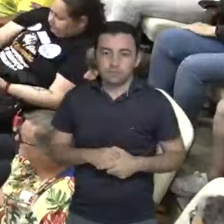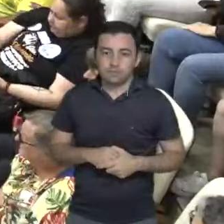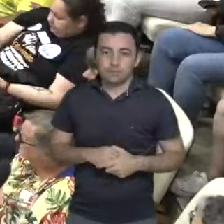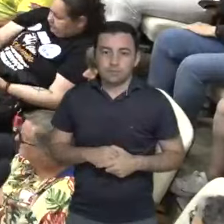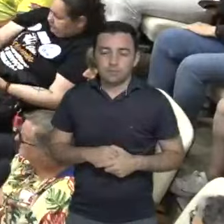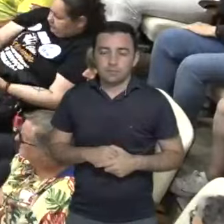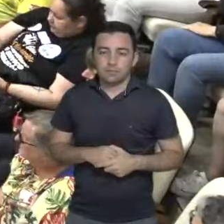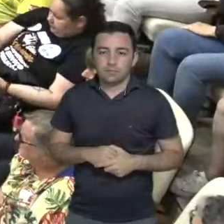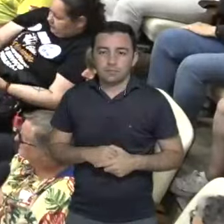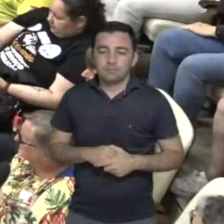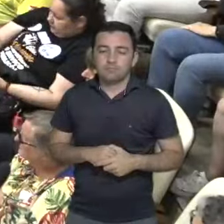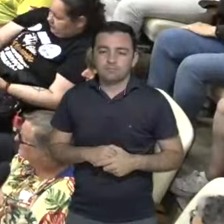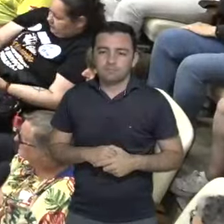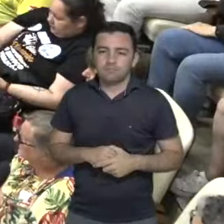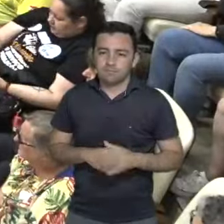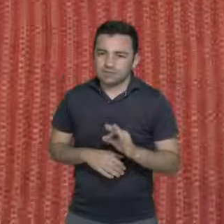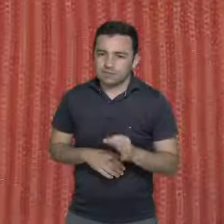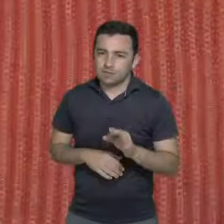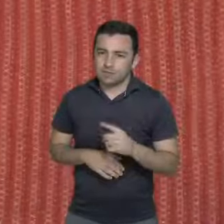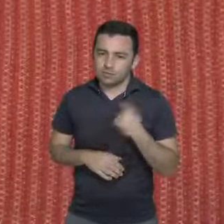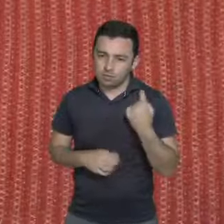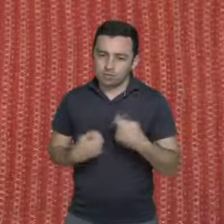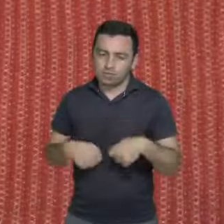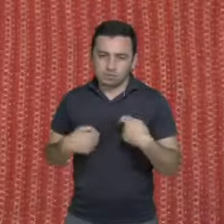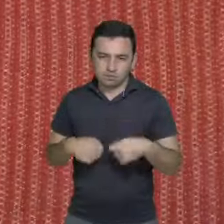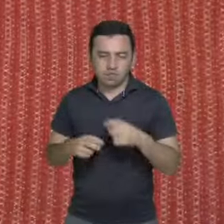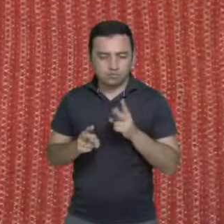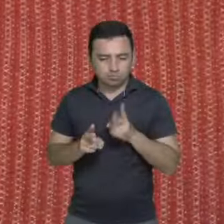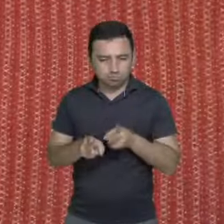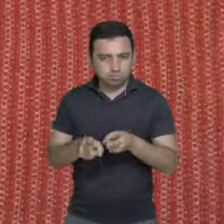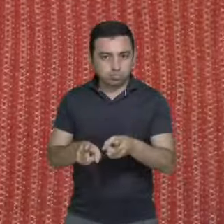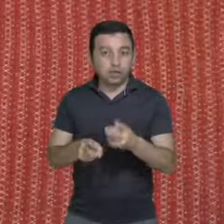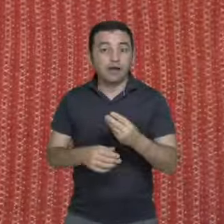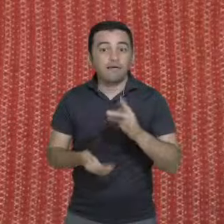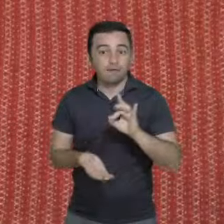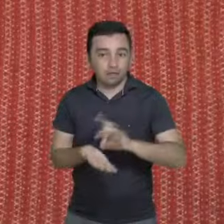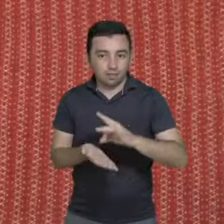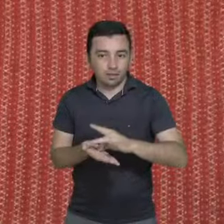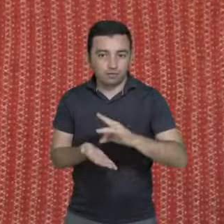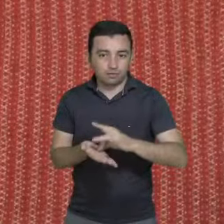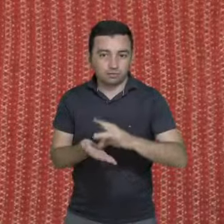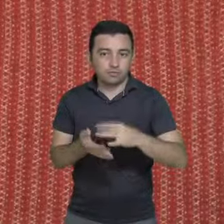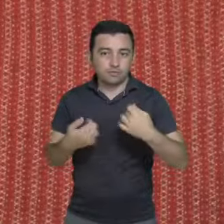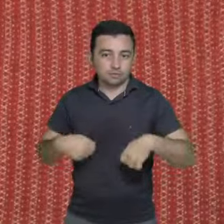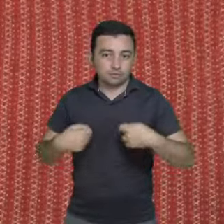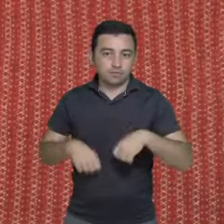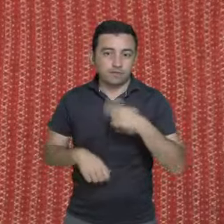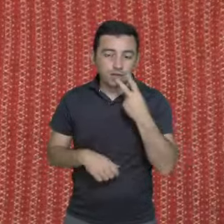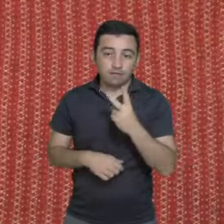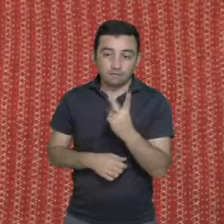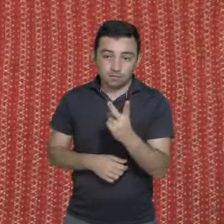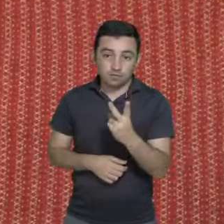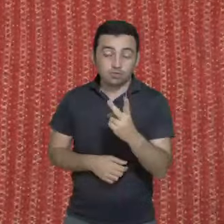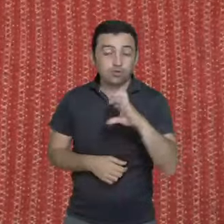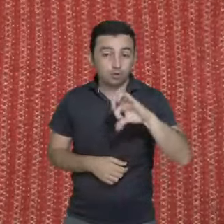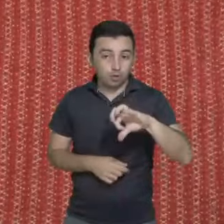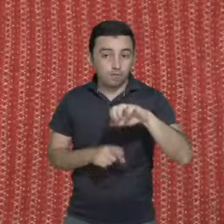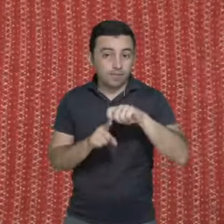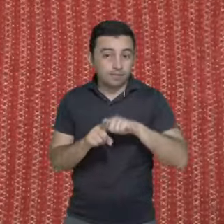Presidente, uma linha que nós temos sempre que seguir é a verdade. Vamos voltar lá. A 29 de 6 de